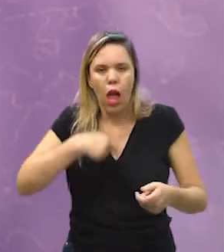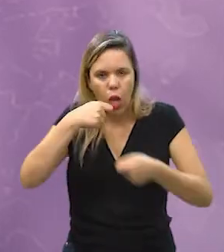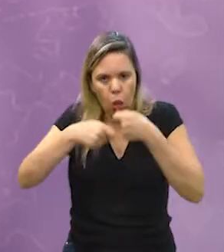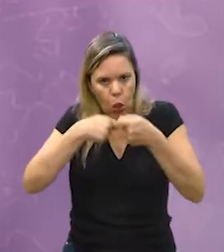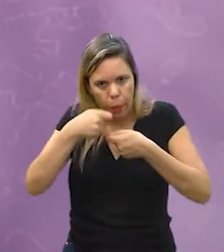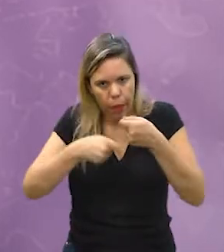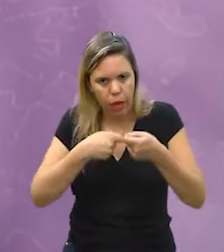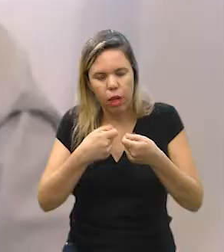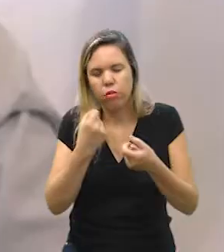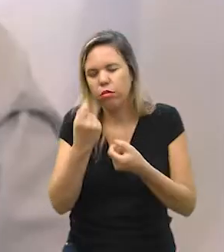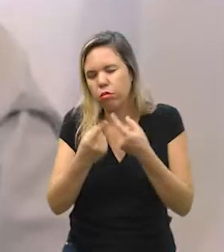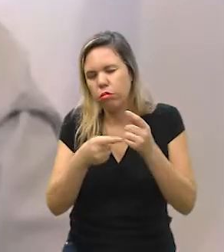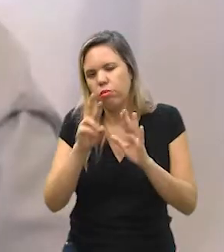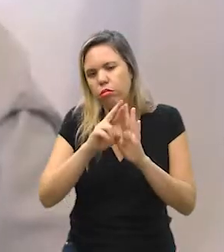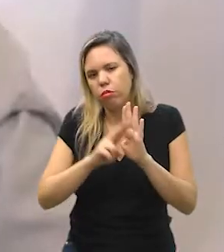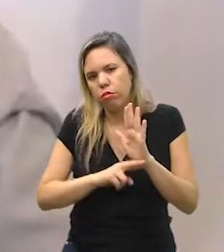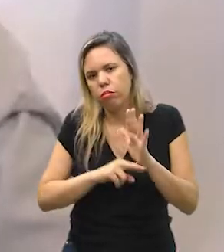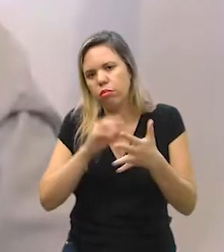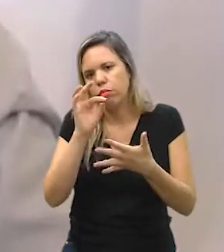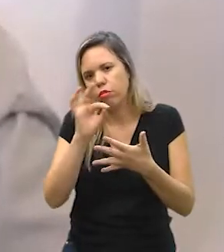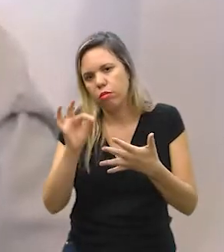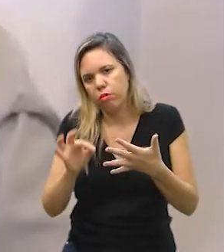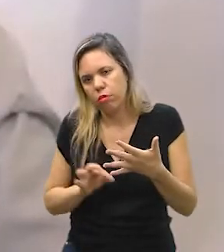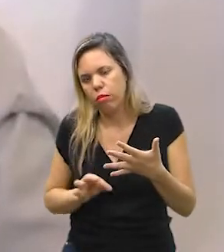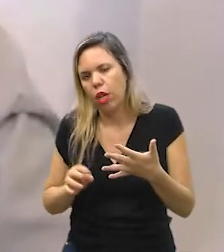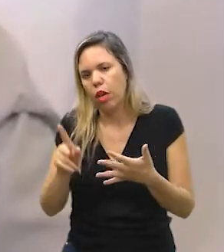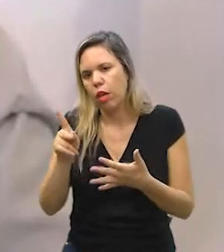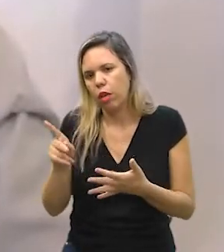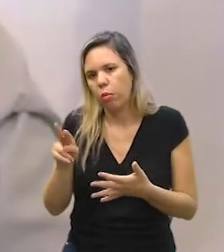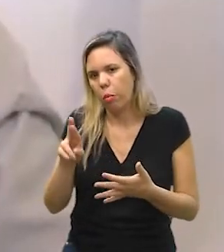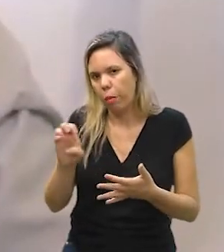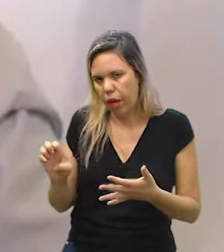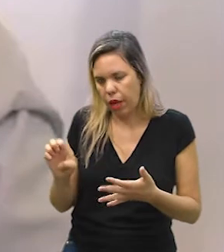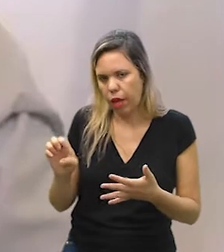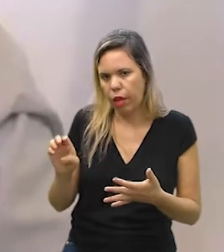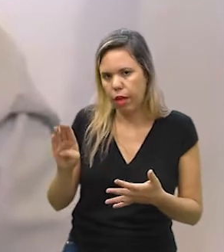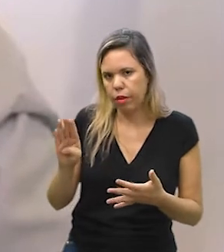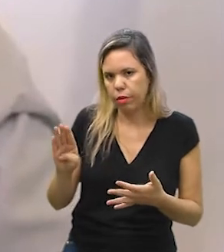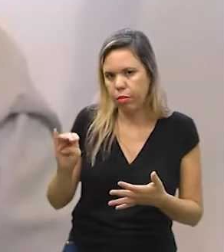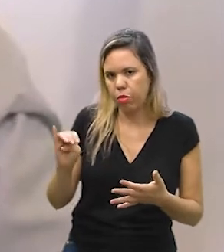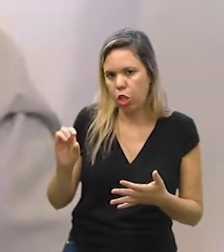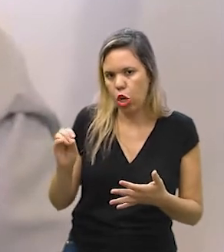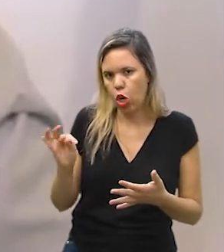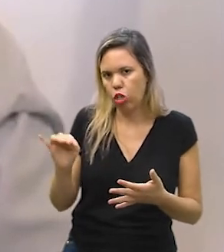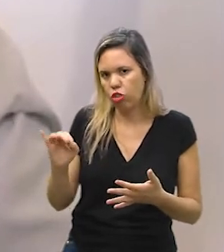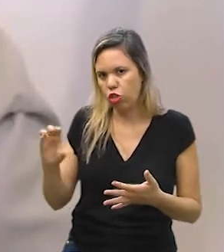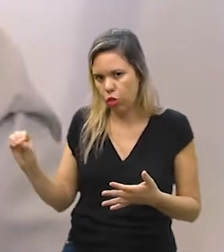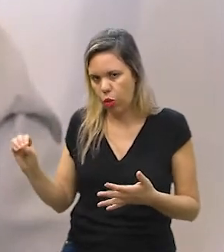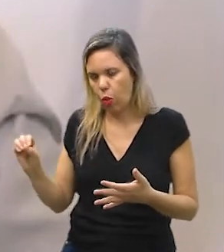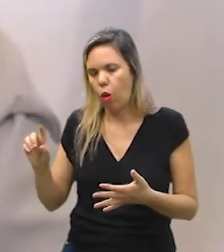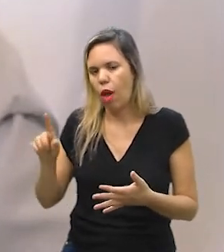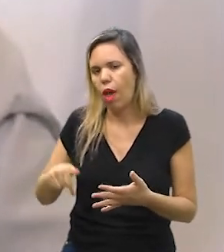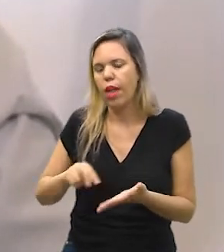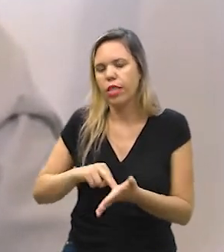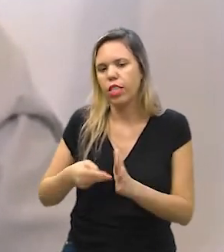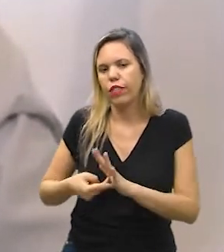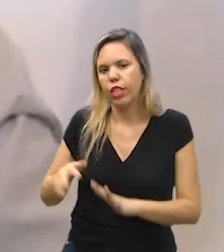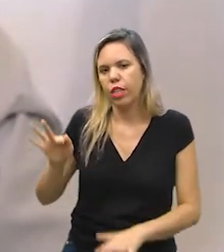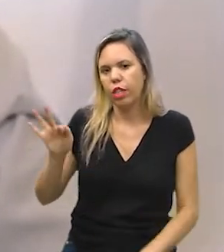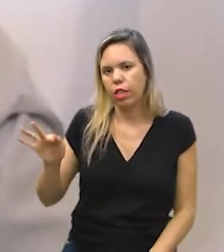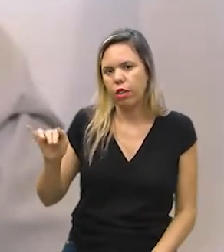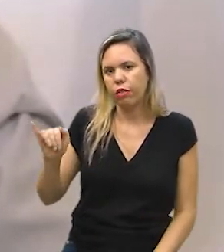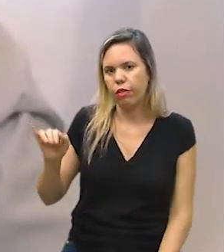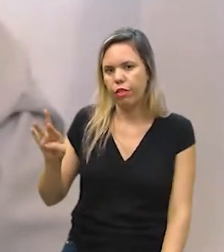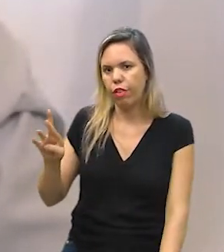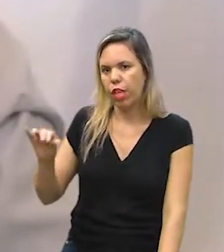alguns alimentos, doutor? Entre eles, os pré-bióticos. O que é o pré-biótico? É um tipo de fibra. Nem toda